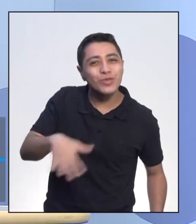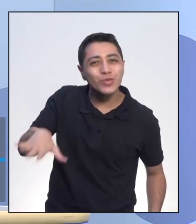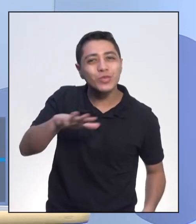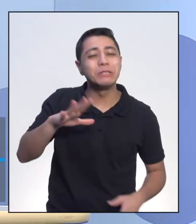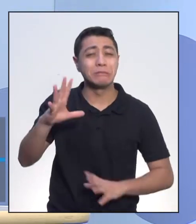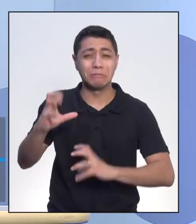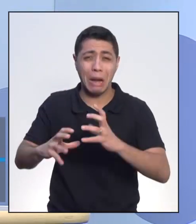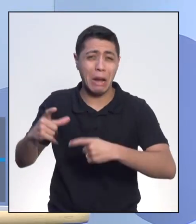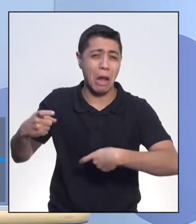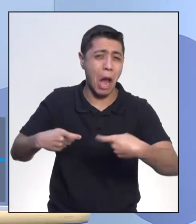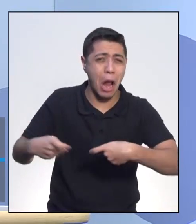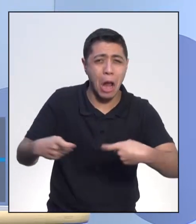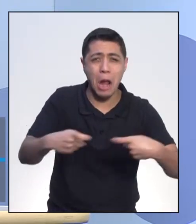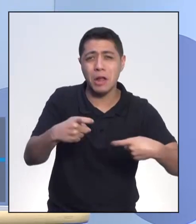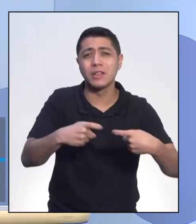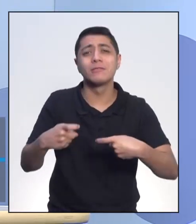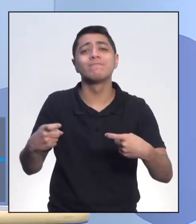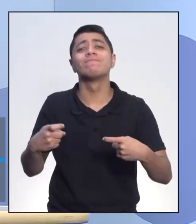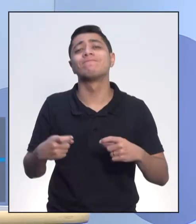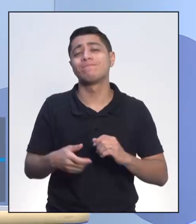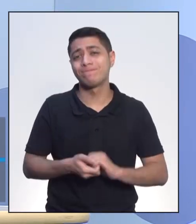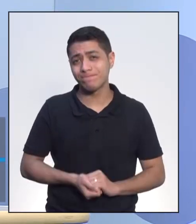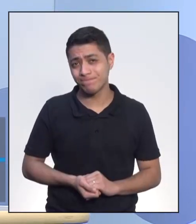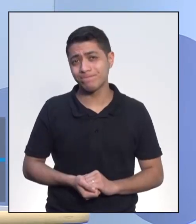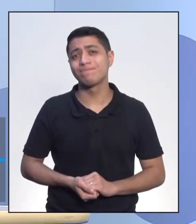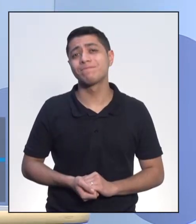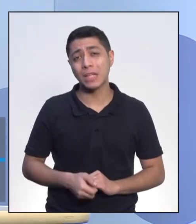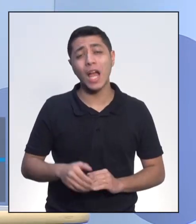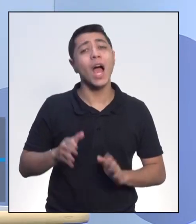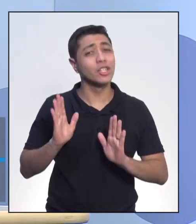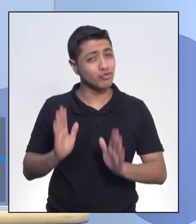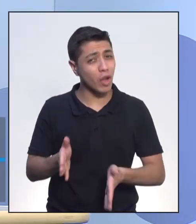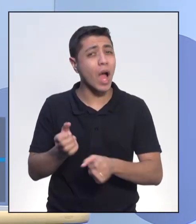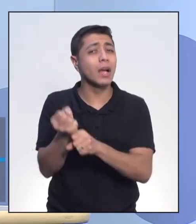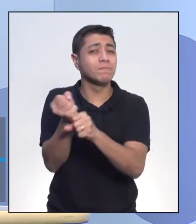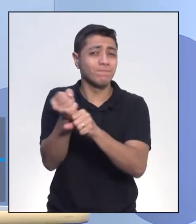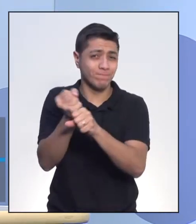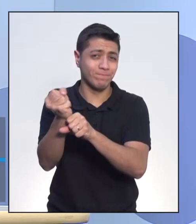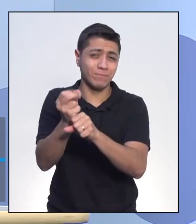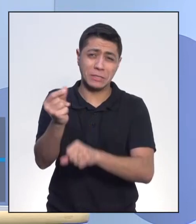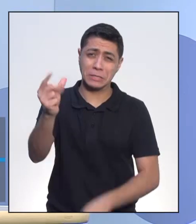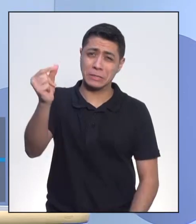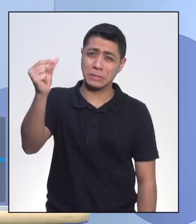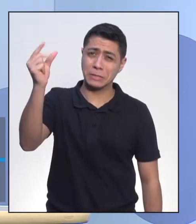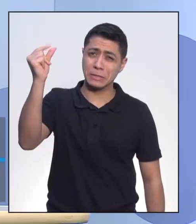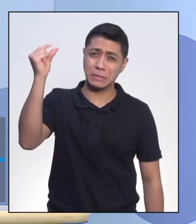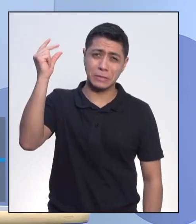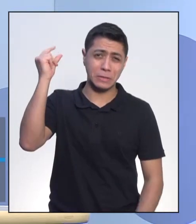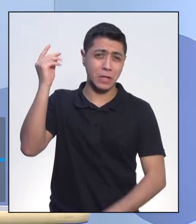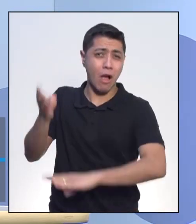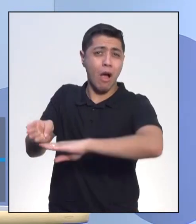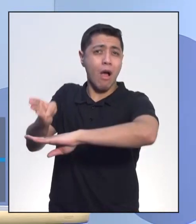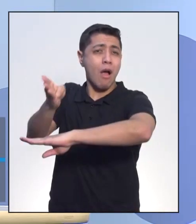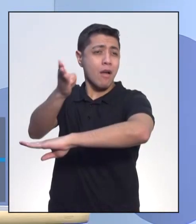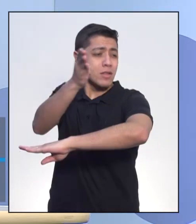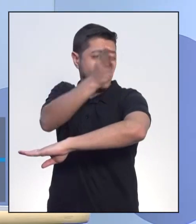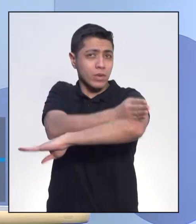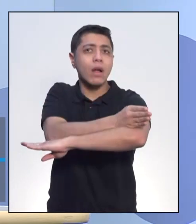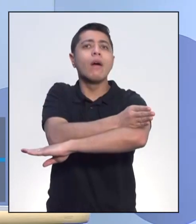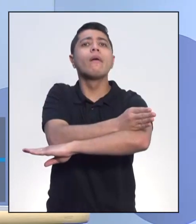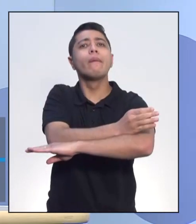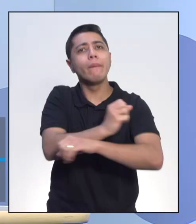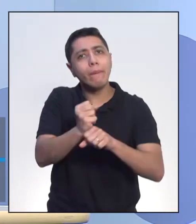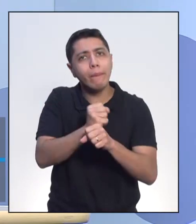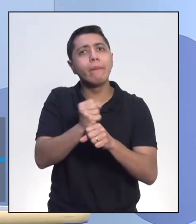na verdade, né, remontam até questões da era da Antiguidade. Né, vamos ver se vocês estão acompanhando a nossa